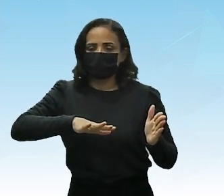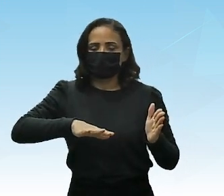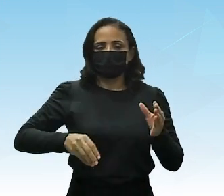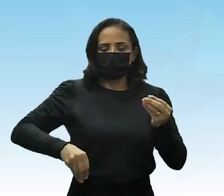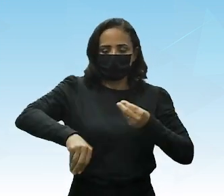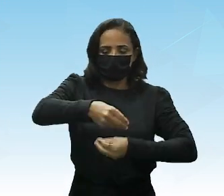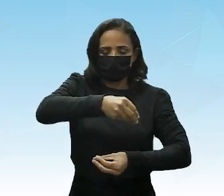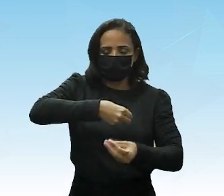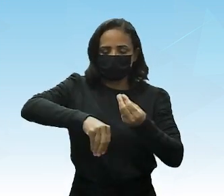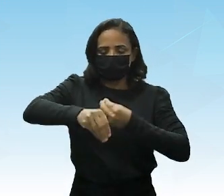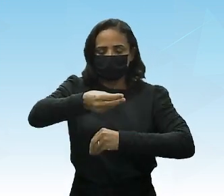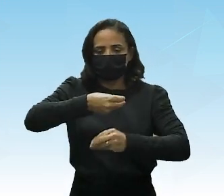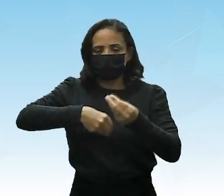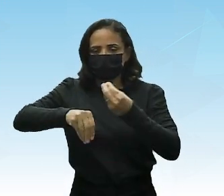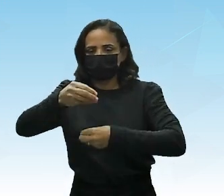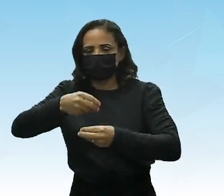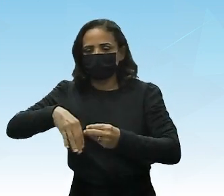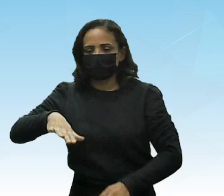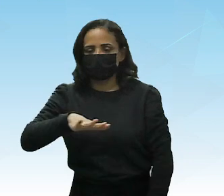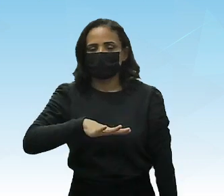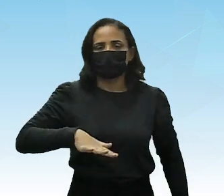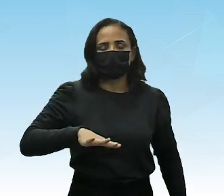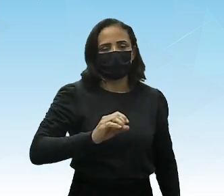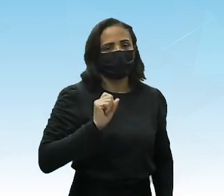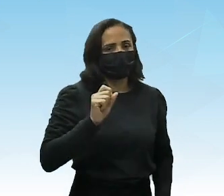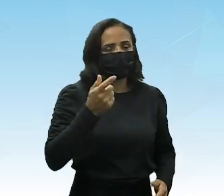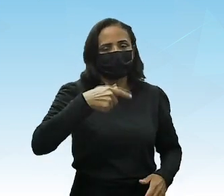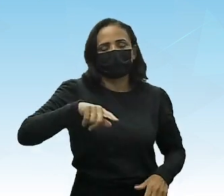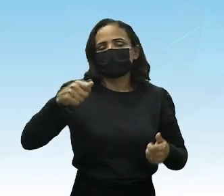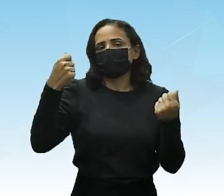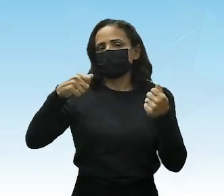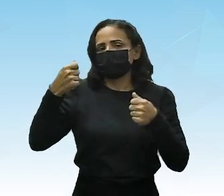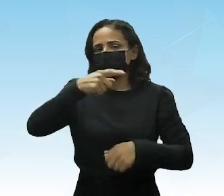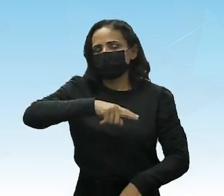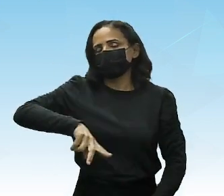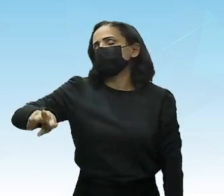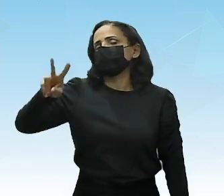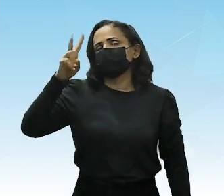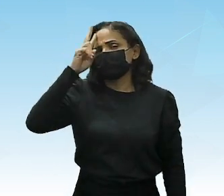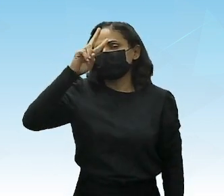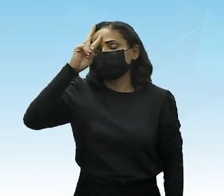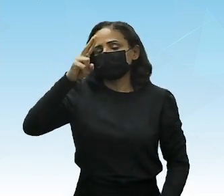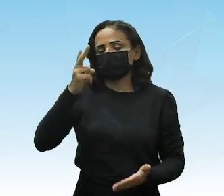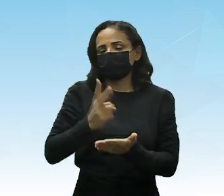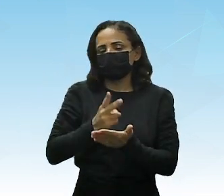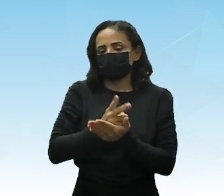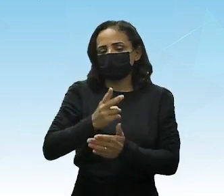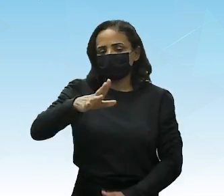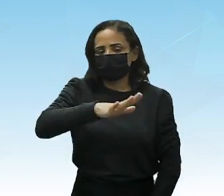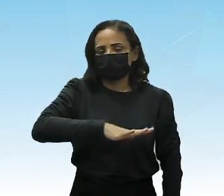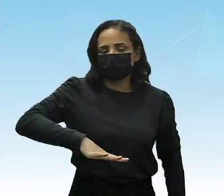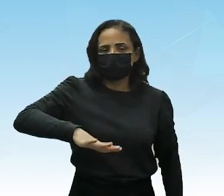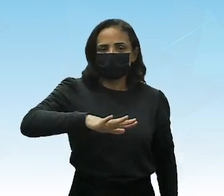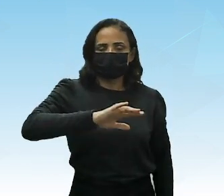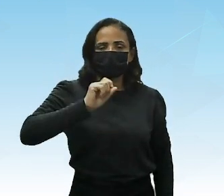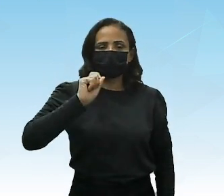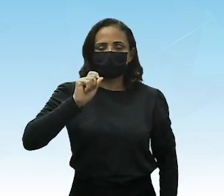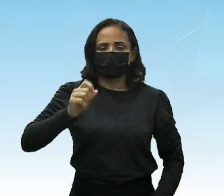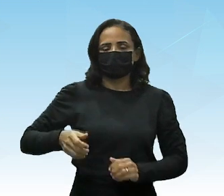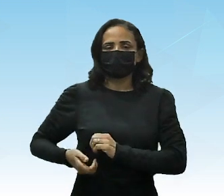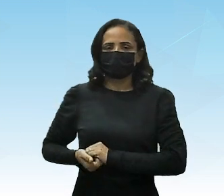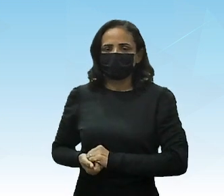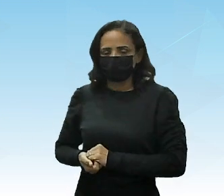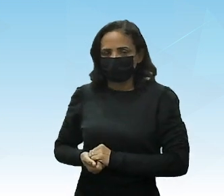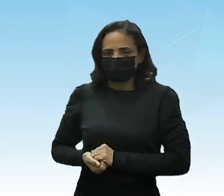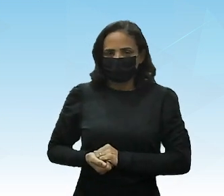substância tóxica dentro de uma cadeia alimentar. O que é que eu preciso que vocês não esqueçam? Toda cadeia alimentar, ela sempre vai começar assim, As